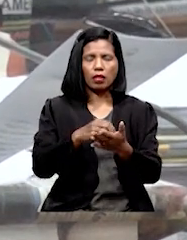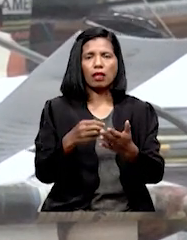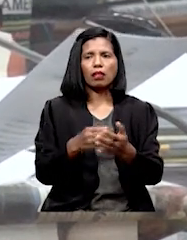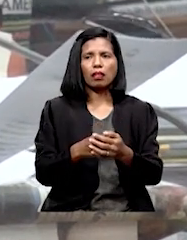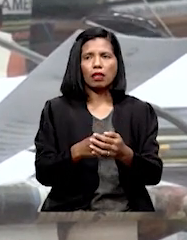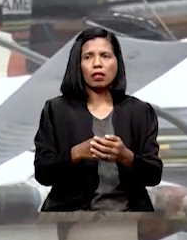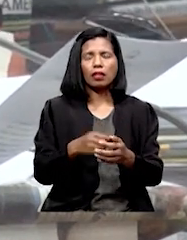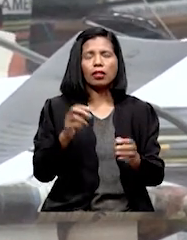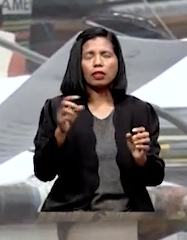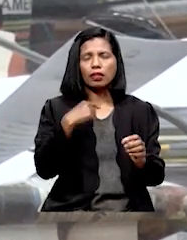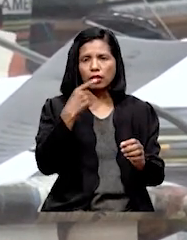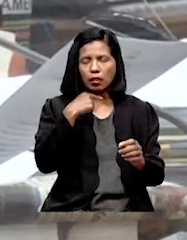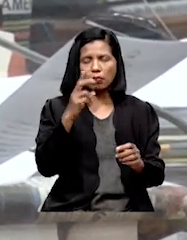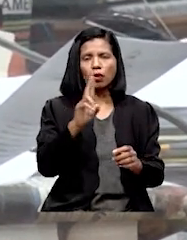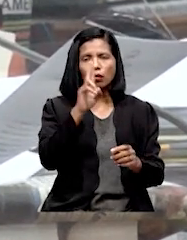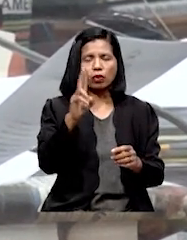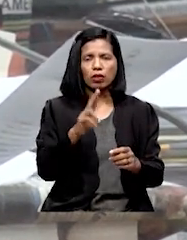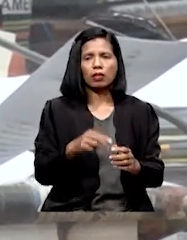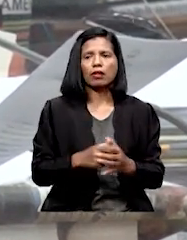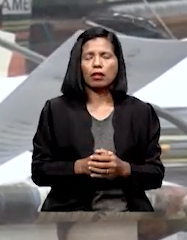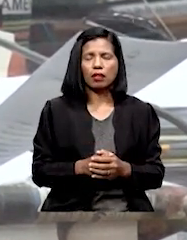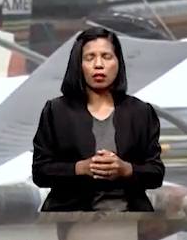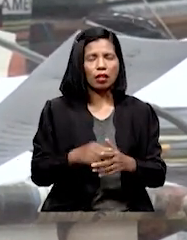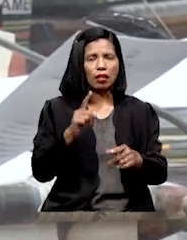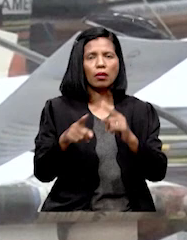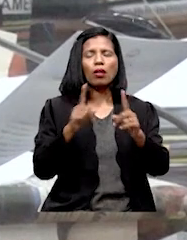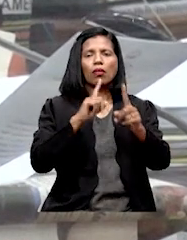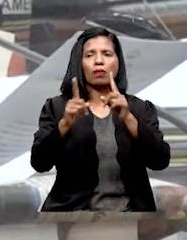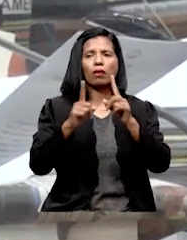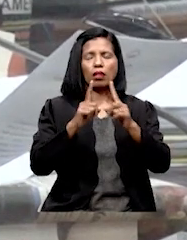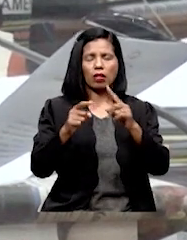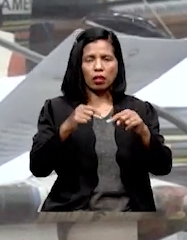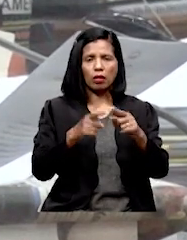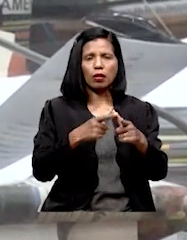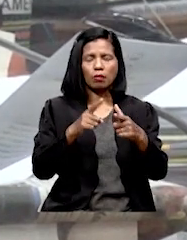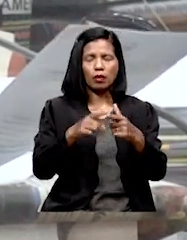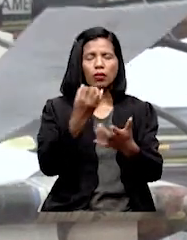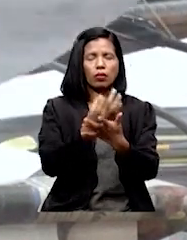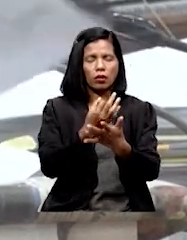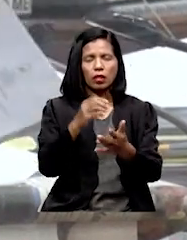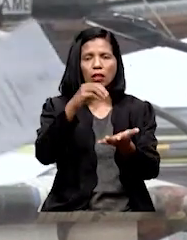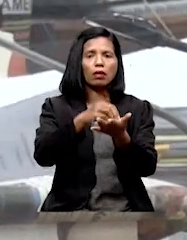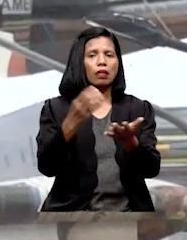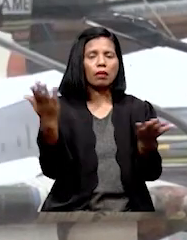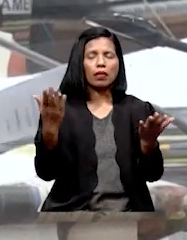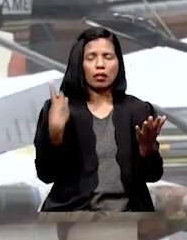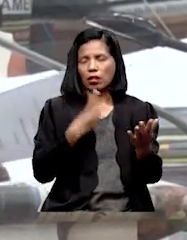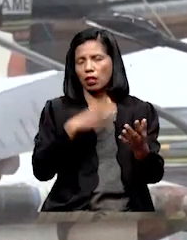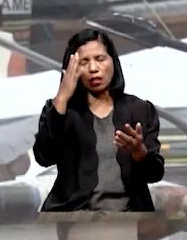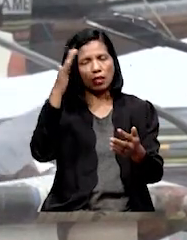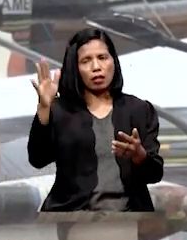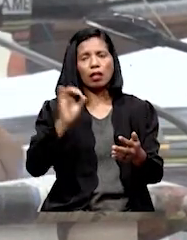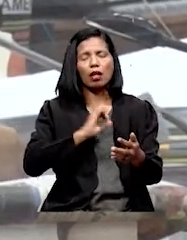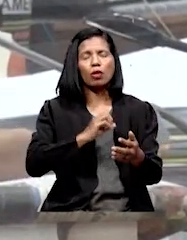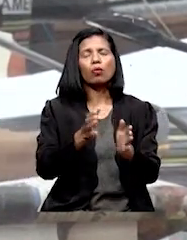me enigmate, nem tem que bucatuir. Tan la beli tamai kuali uma fukung e depois osa ne tau ene bei tala tene. Ha usu